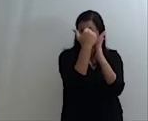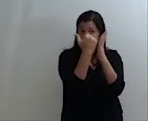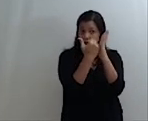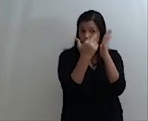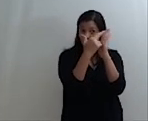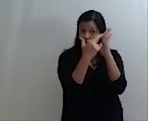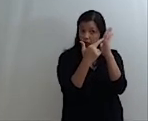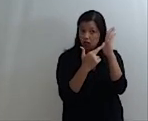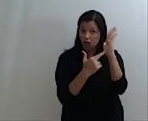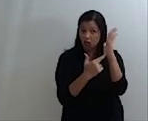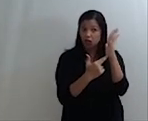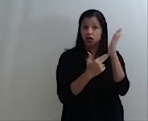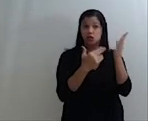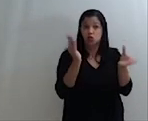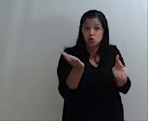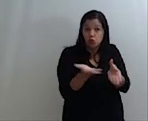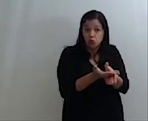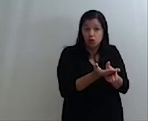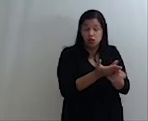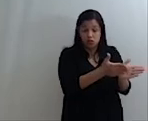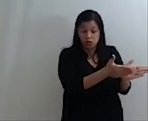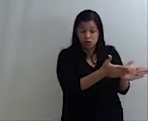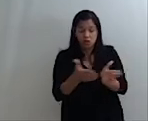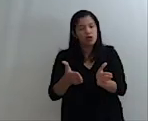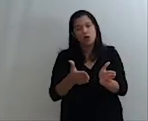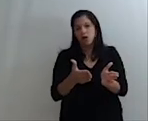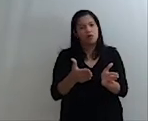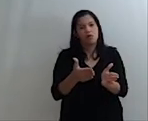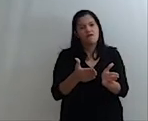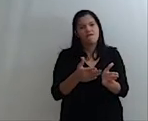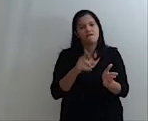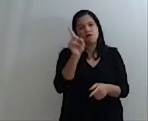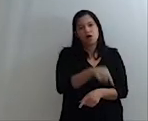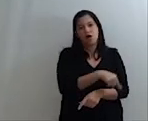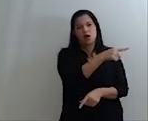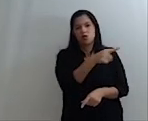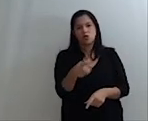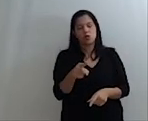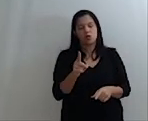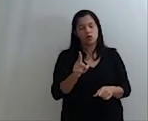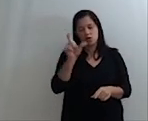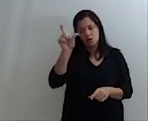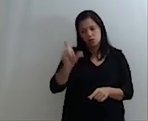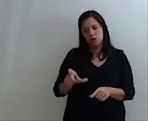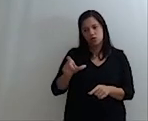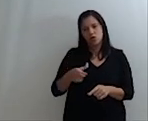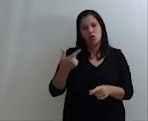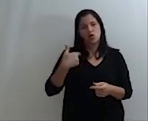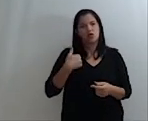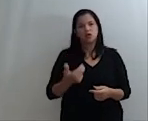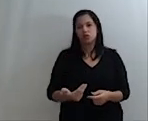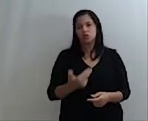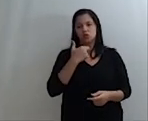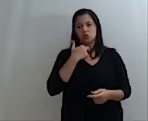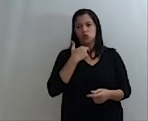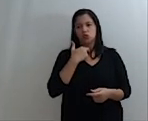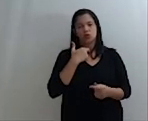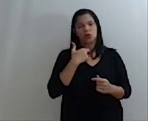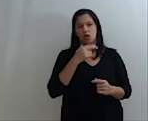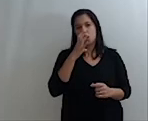processual torna inválido o reconhecimento da pessoa suspeita e não poderá servir de lro a eventual